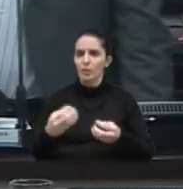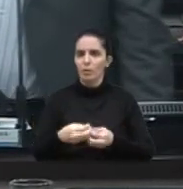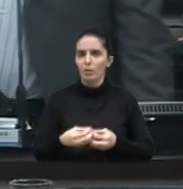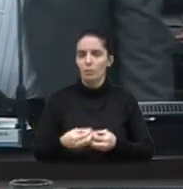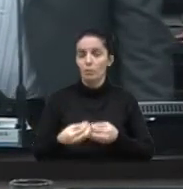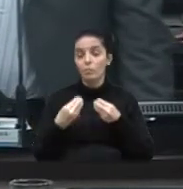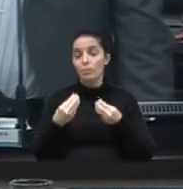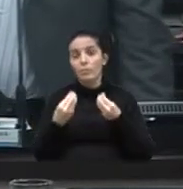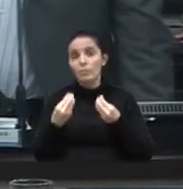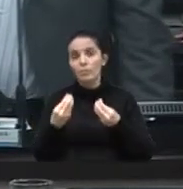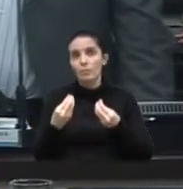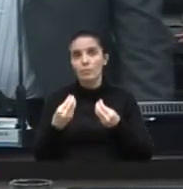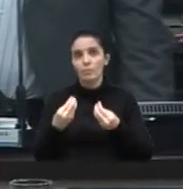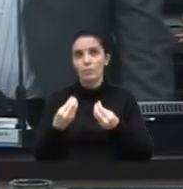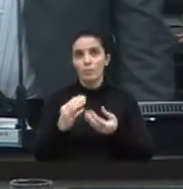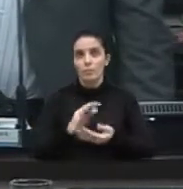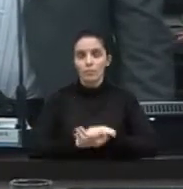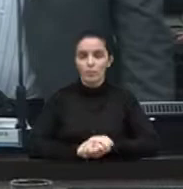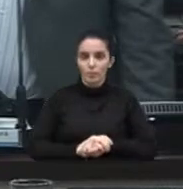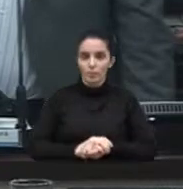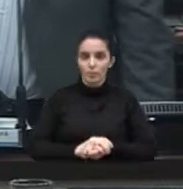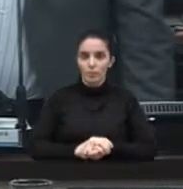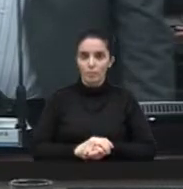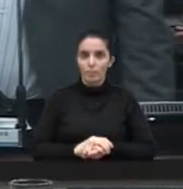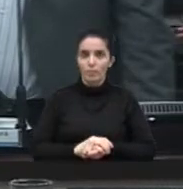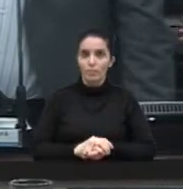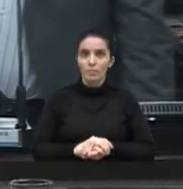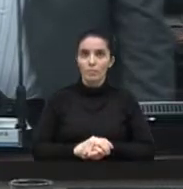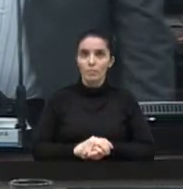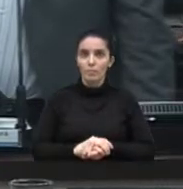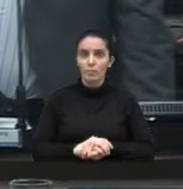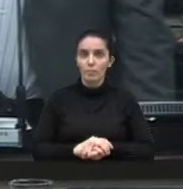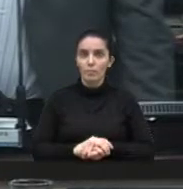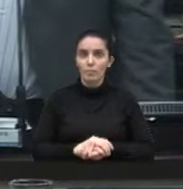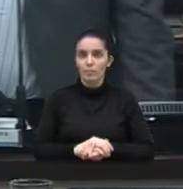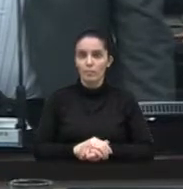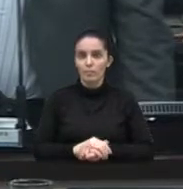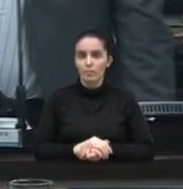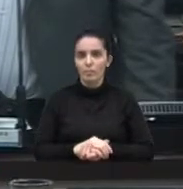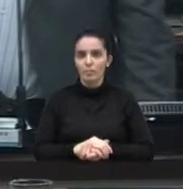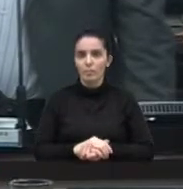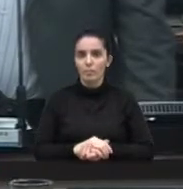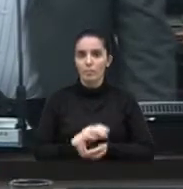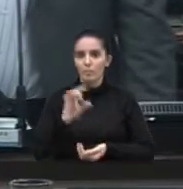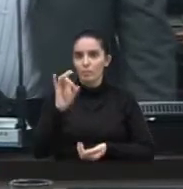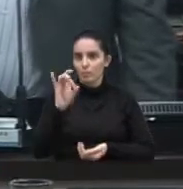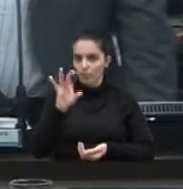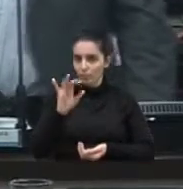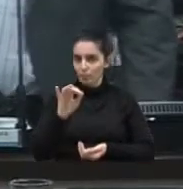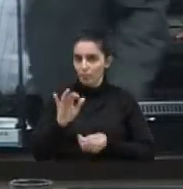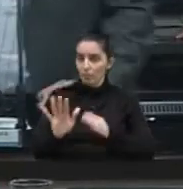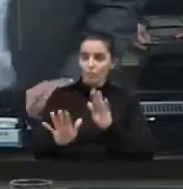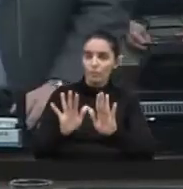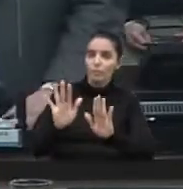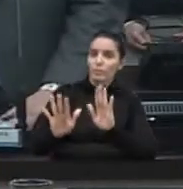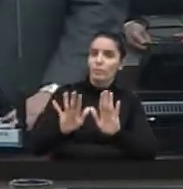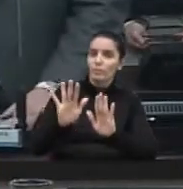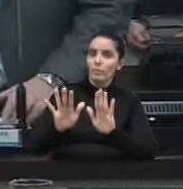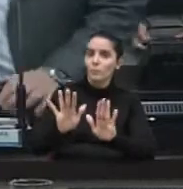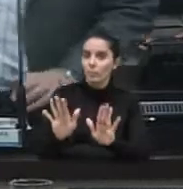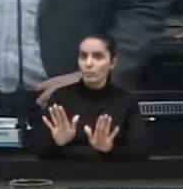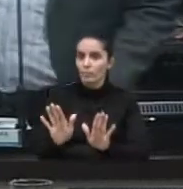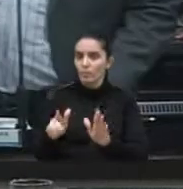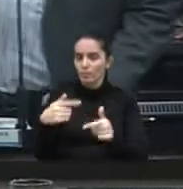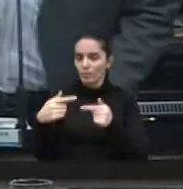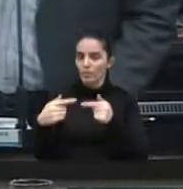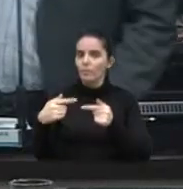pai, se alguém já matasse o pai, né, não tinha acontecido tudo isso. Então, só gostaria que a gente tomasse cuidado para não relativizar o